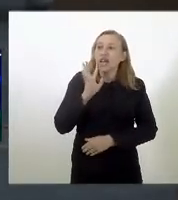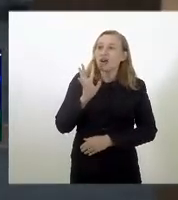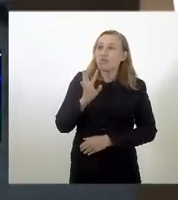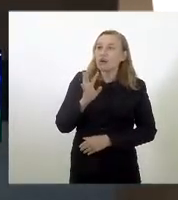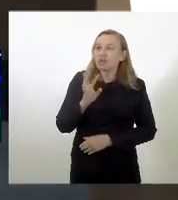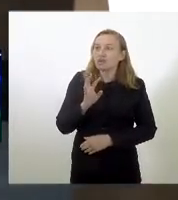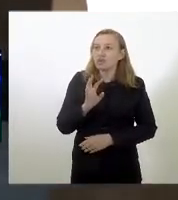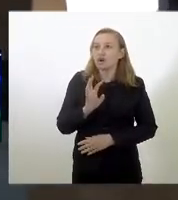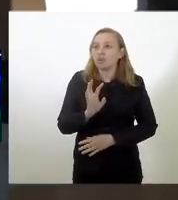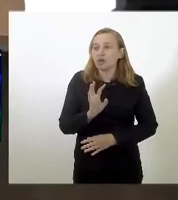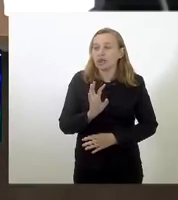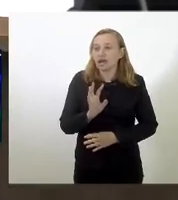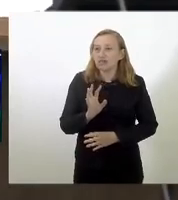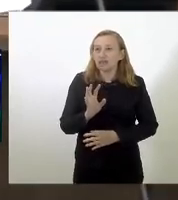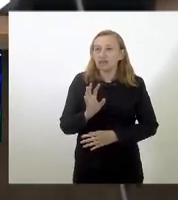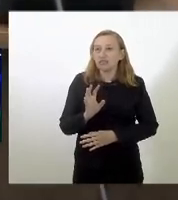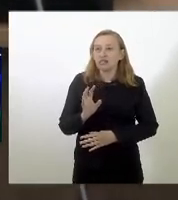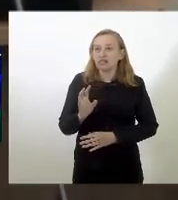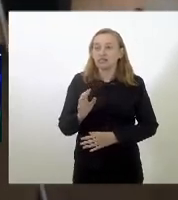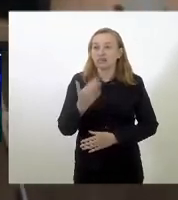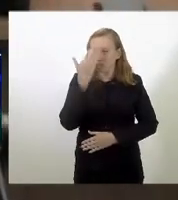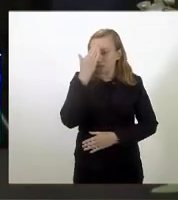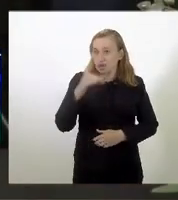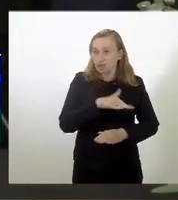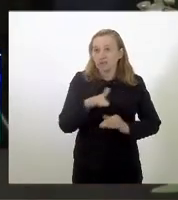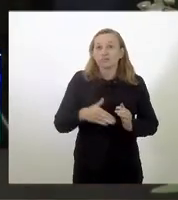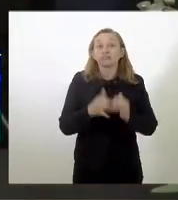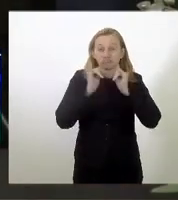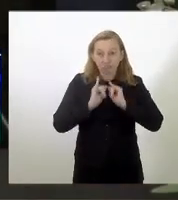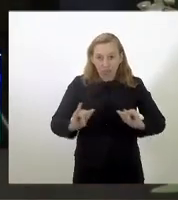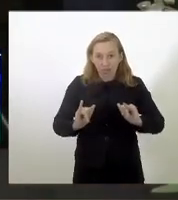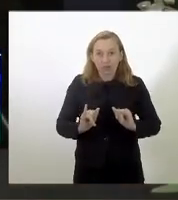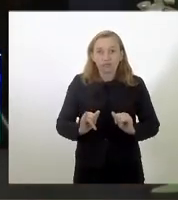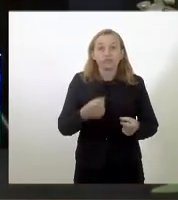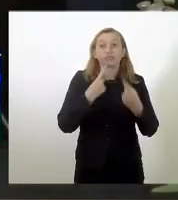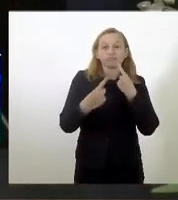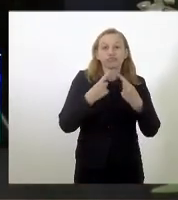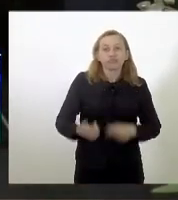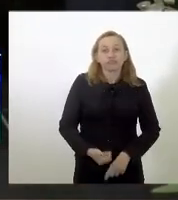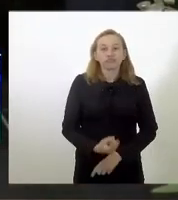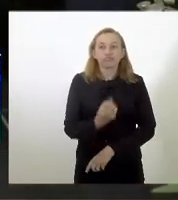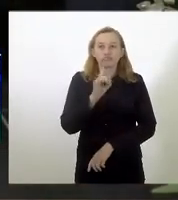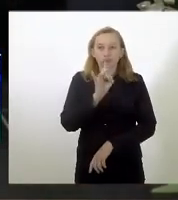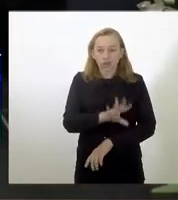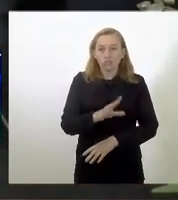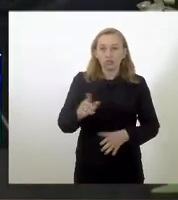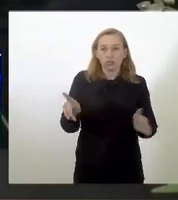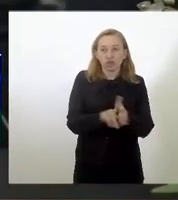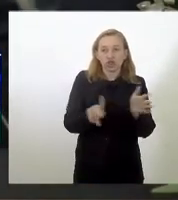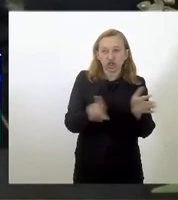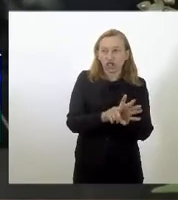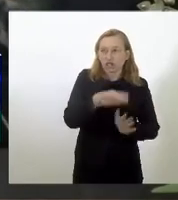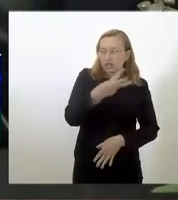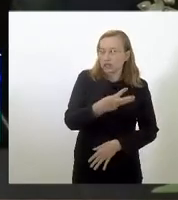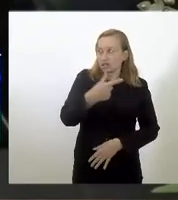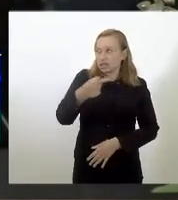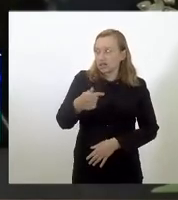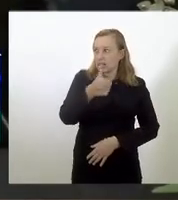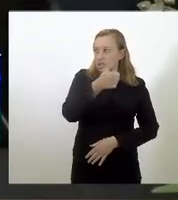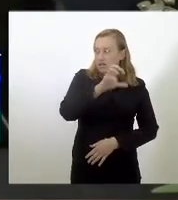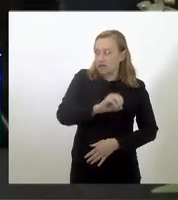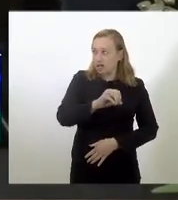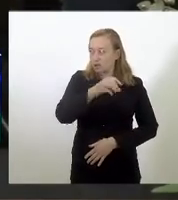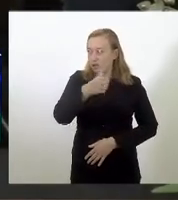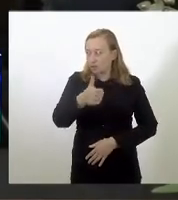agradecer a todos e todas. Anuncio, em regime de urgência, em discussão única, projeto de lei 3701, de 21, de